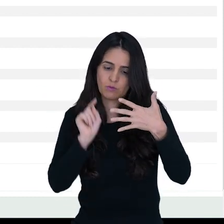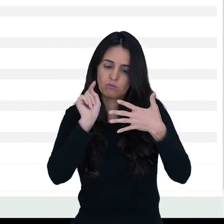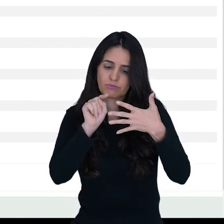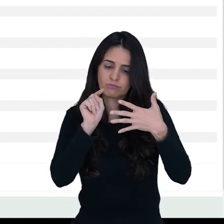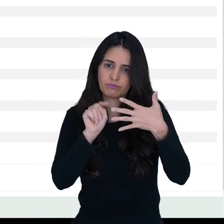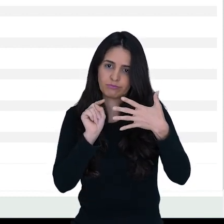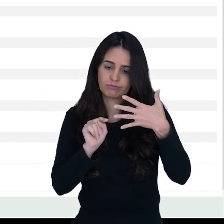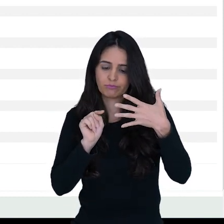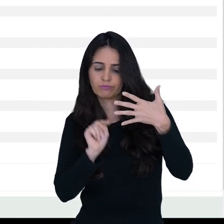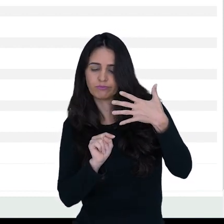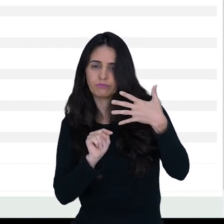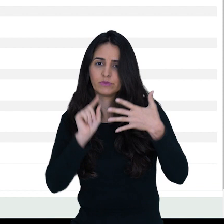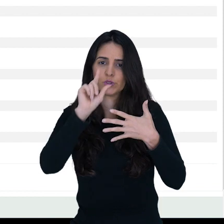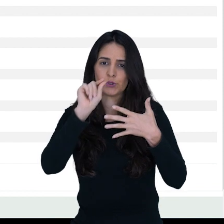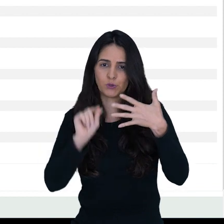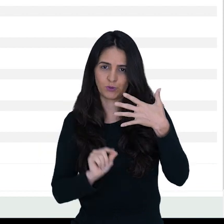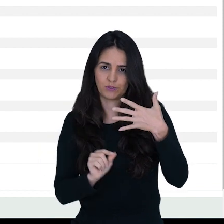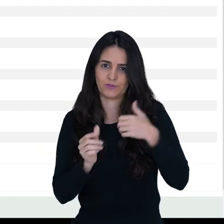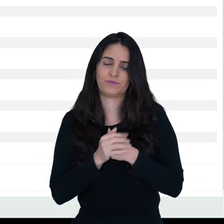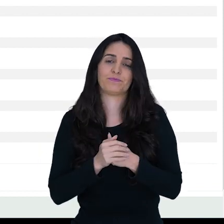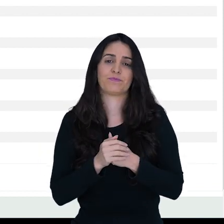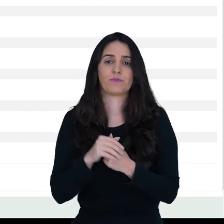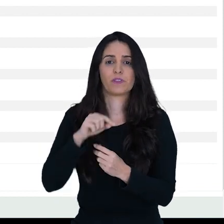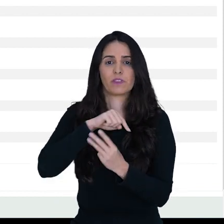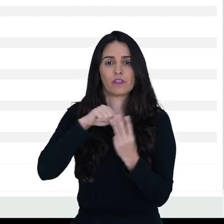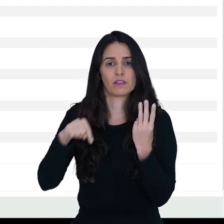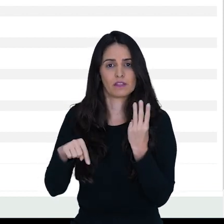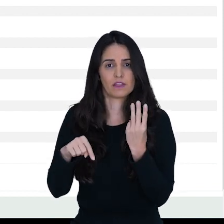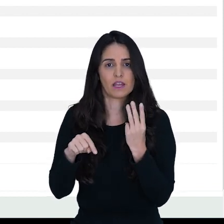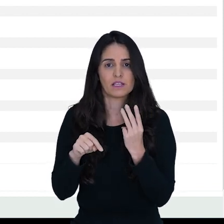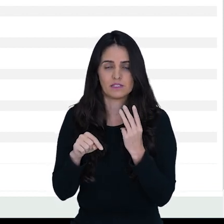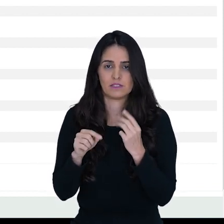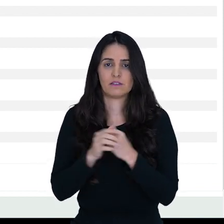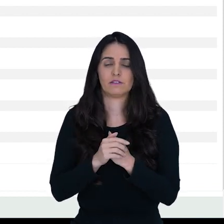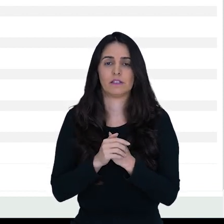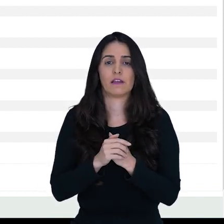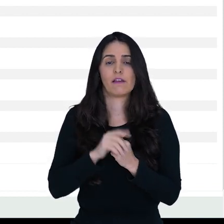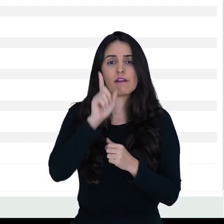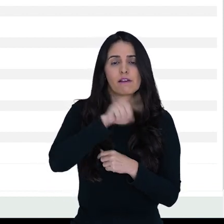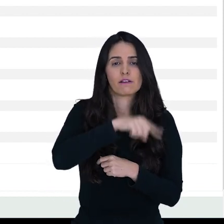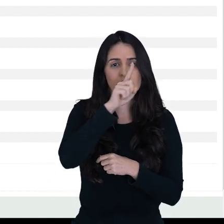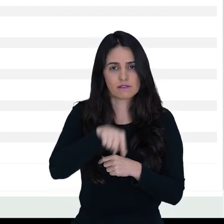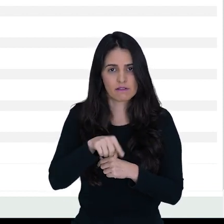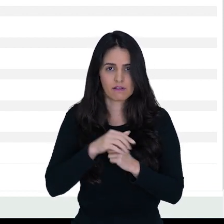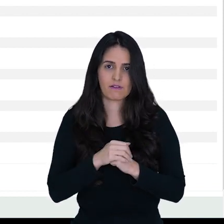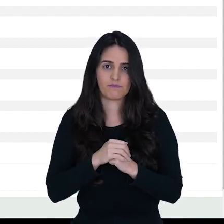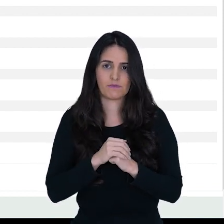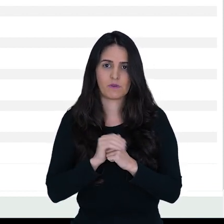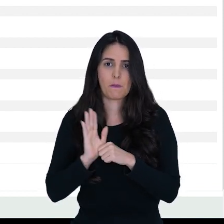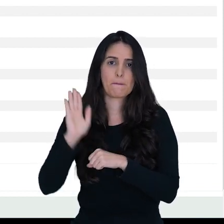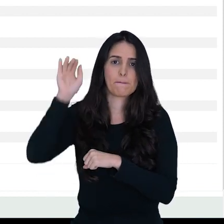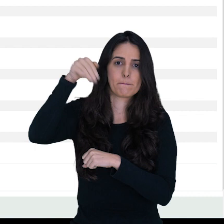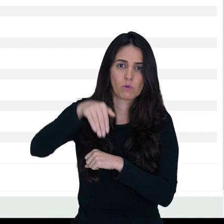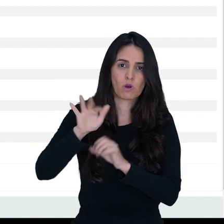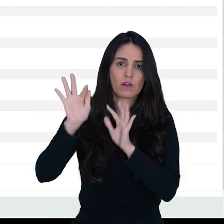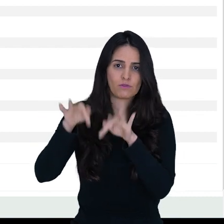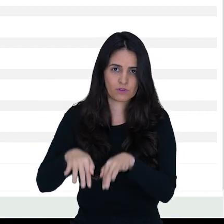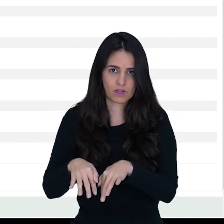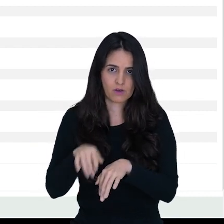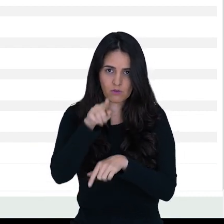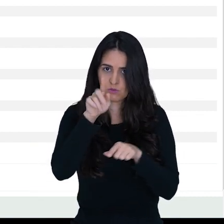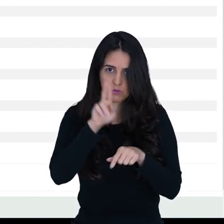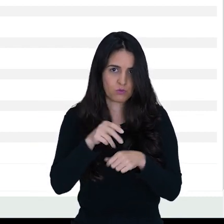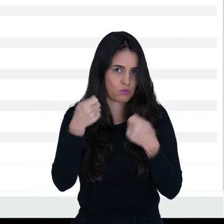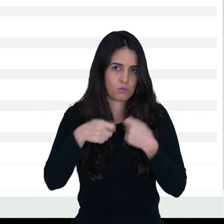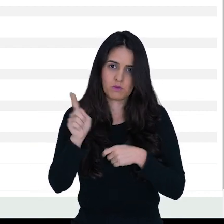desmarcar veja que aqui embaixo nós temos três botões cancelar que cancela a ação pular